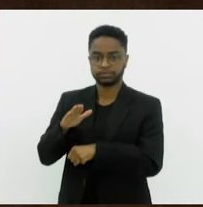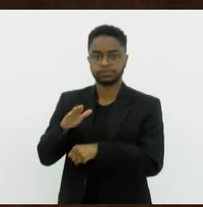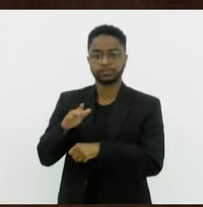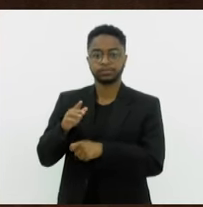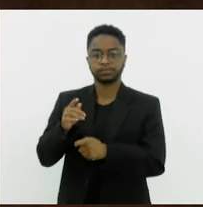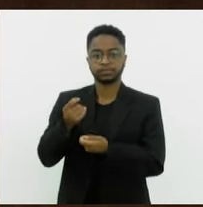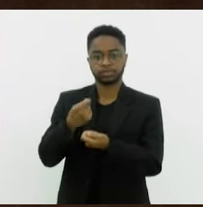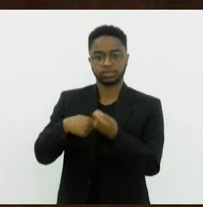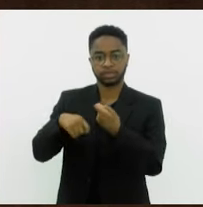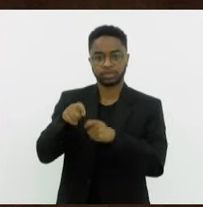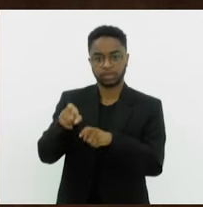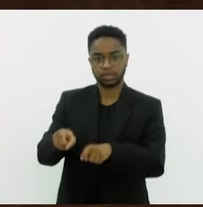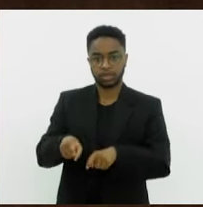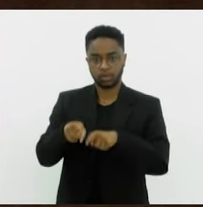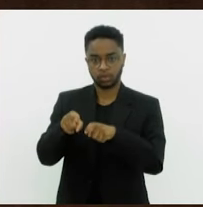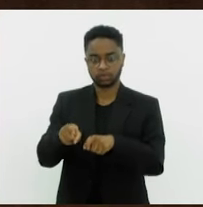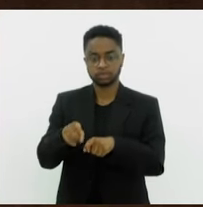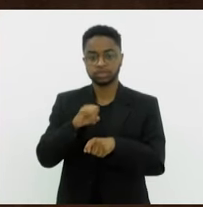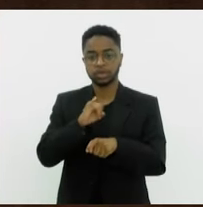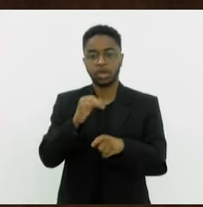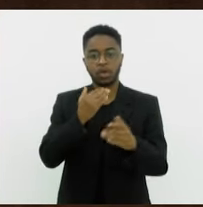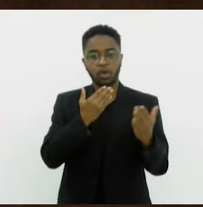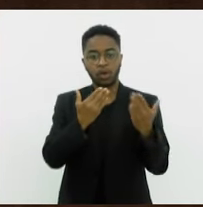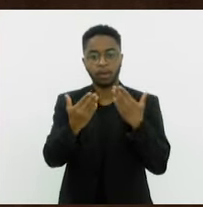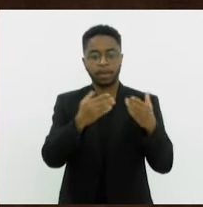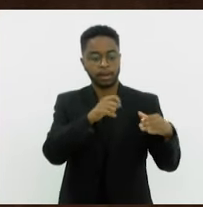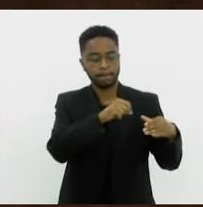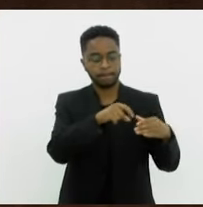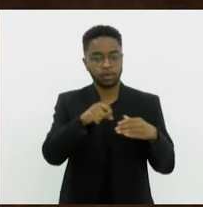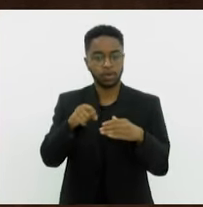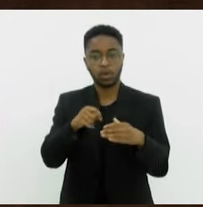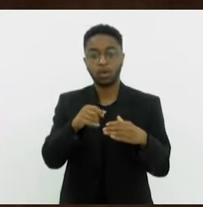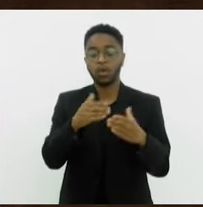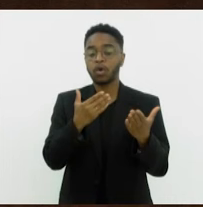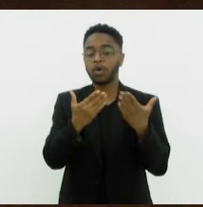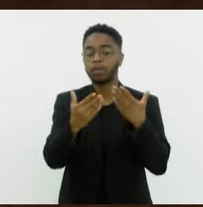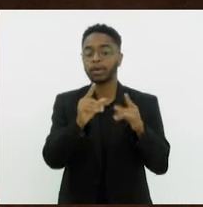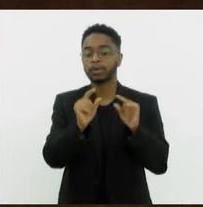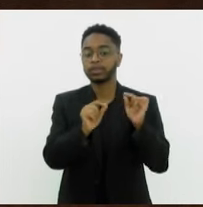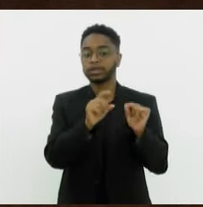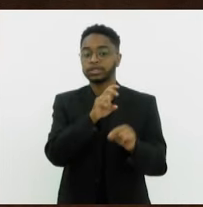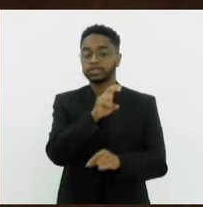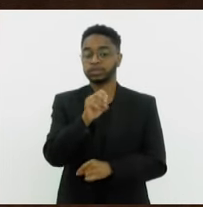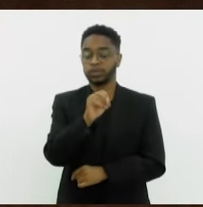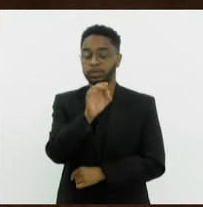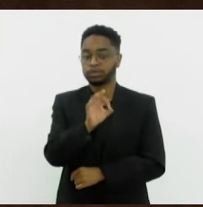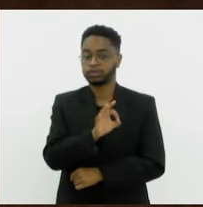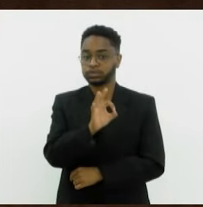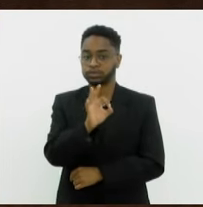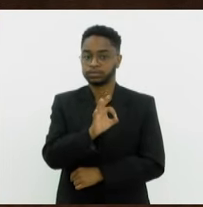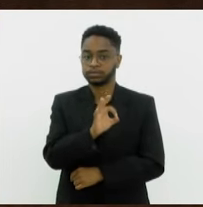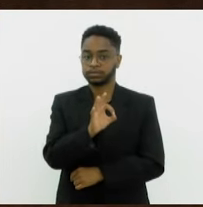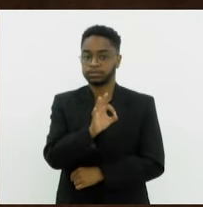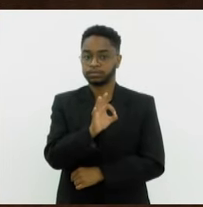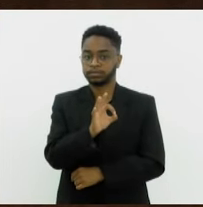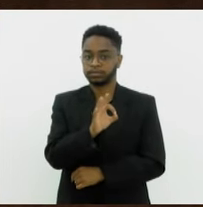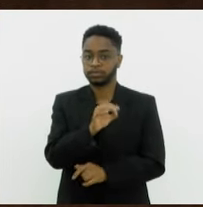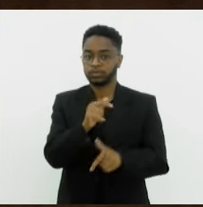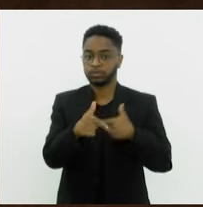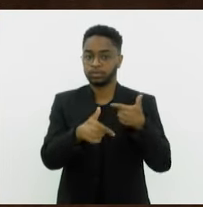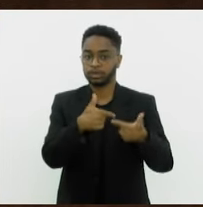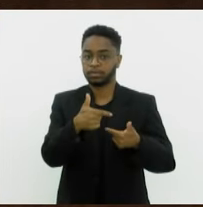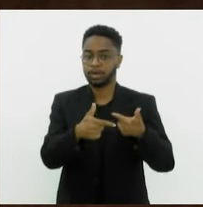sua produção, tinha uma correlação de 50% do trabalho